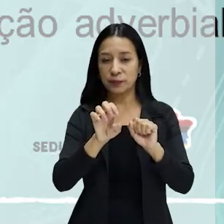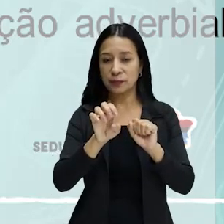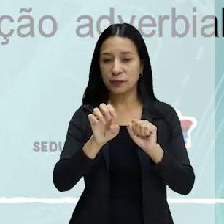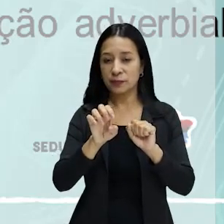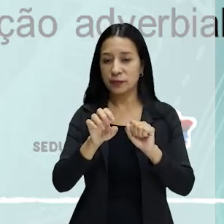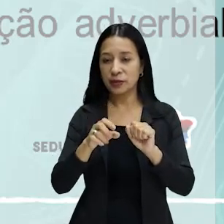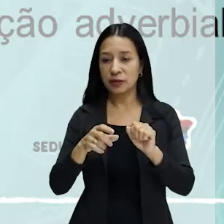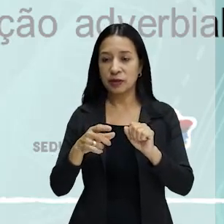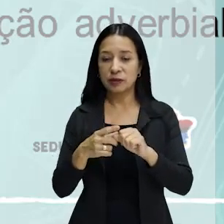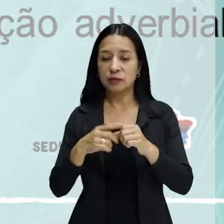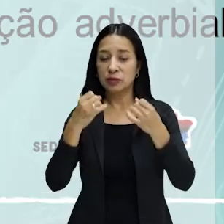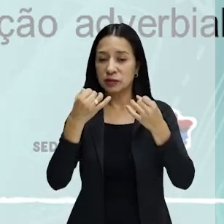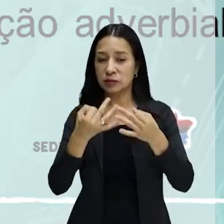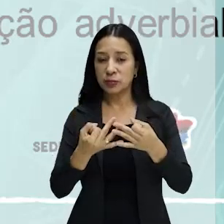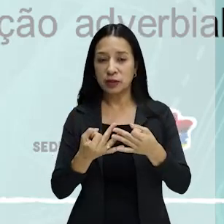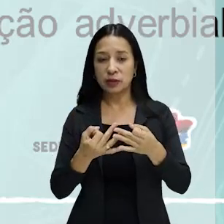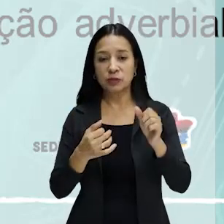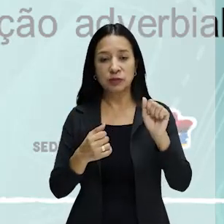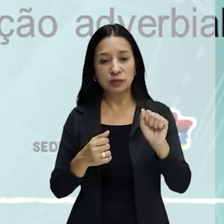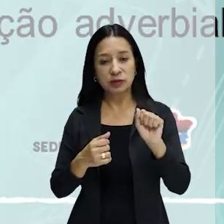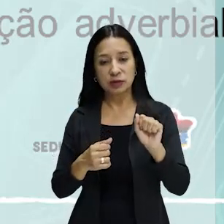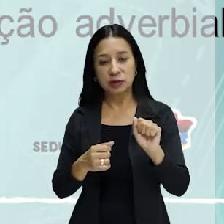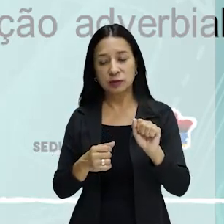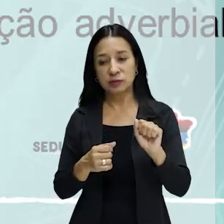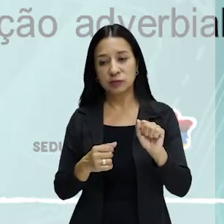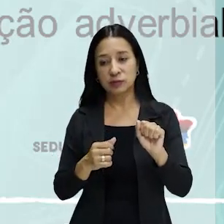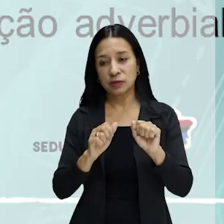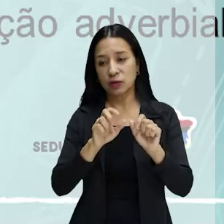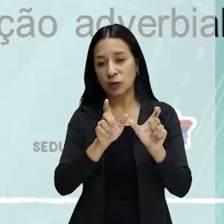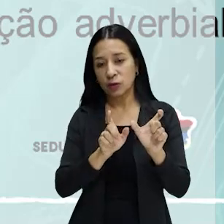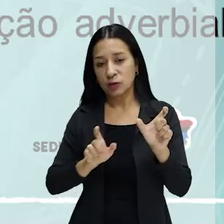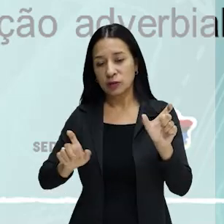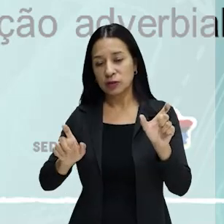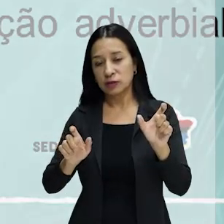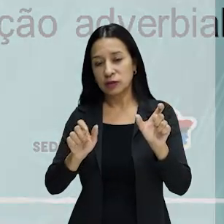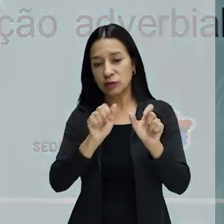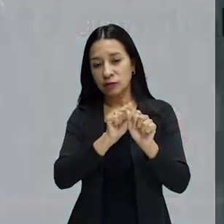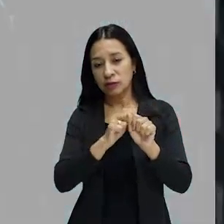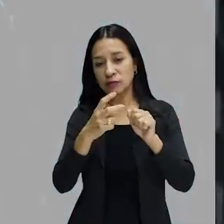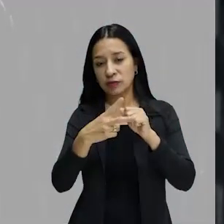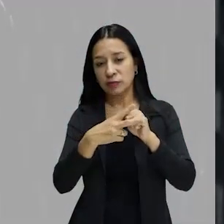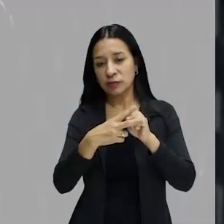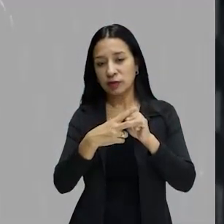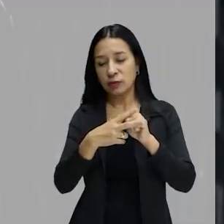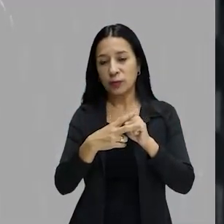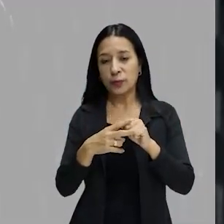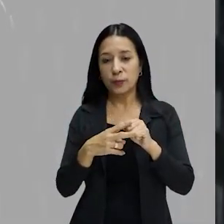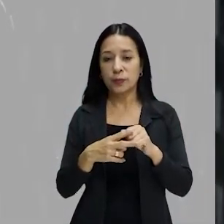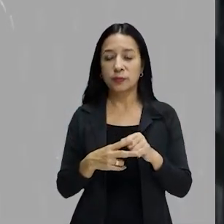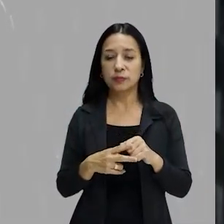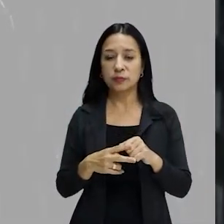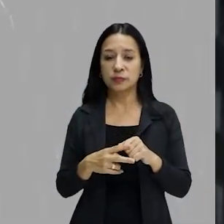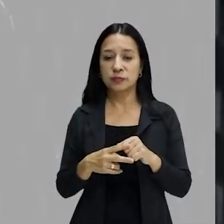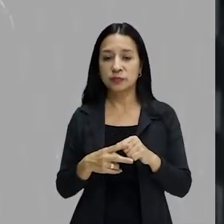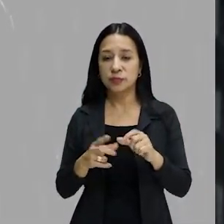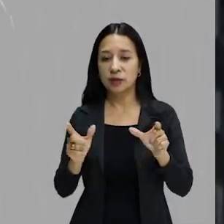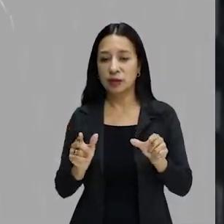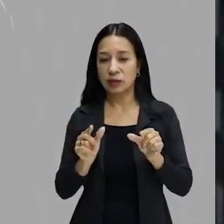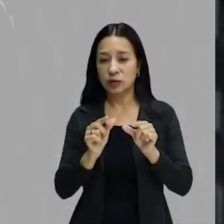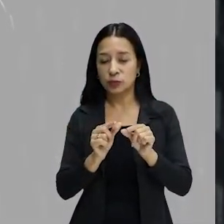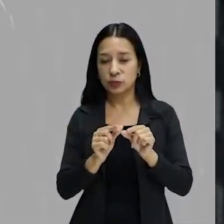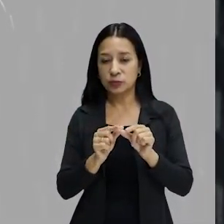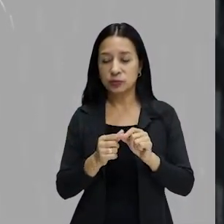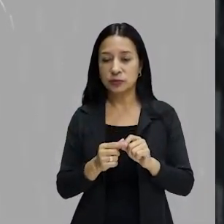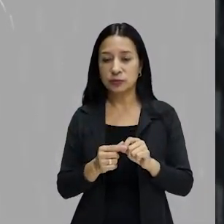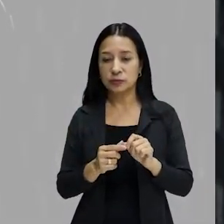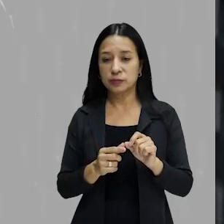a oração é adverbial final reduzida de particípio. Ó, para ser aprovado.